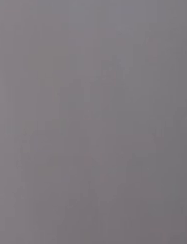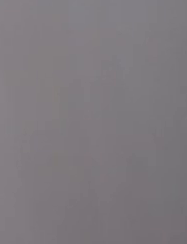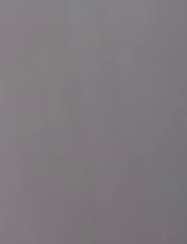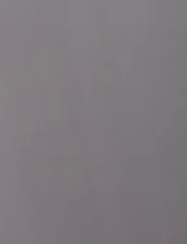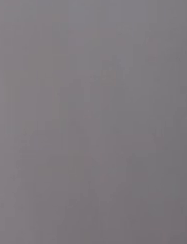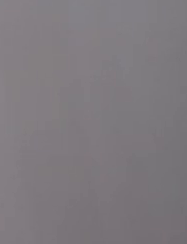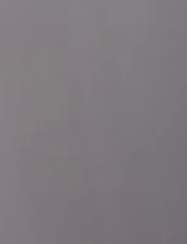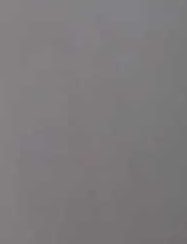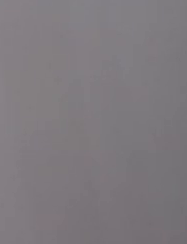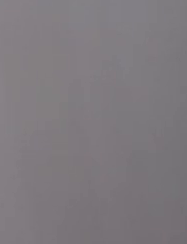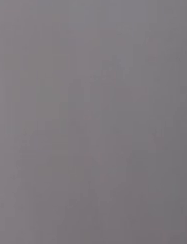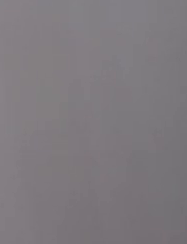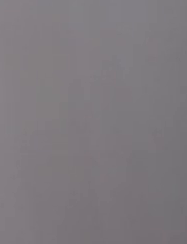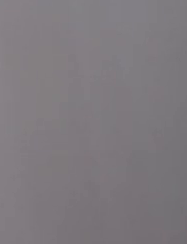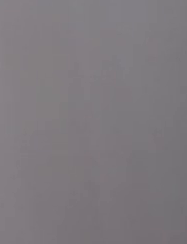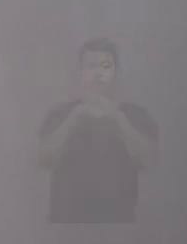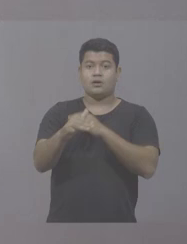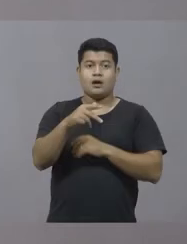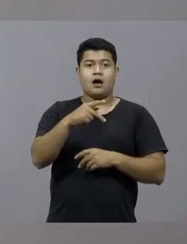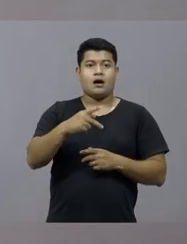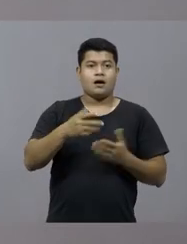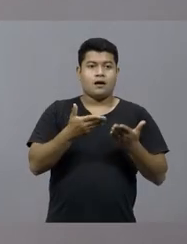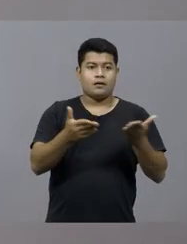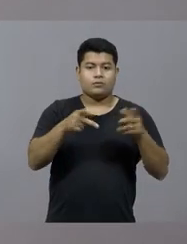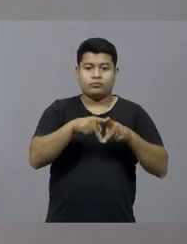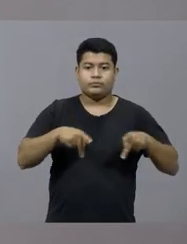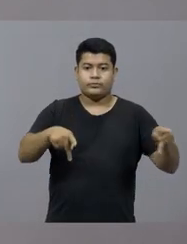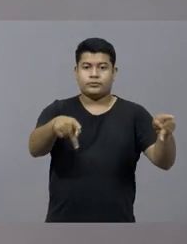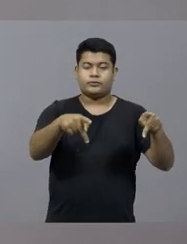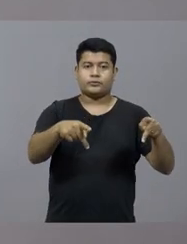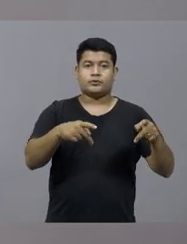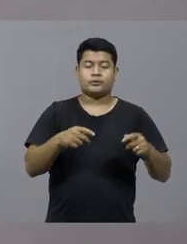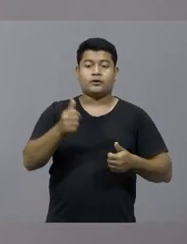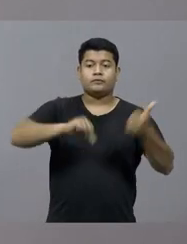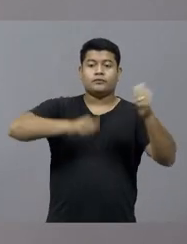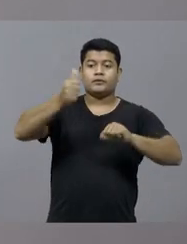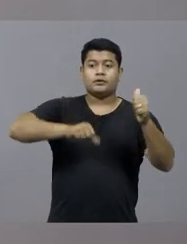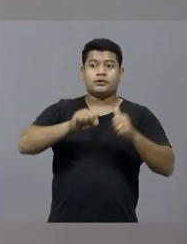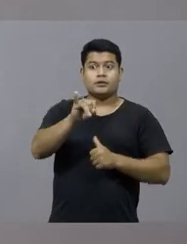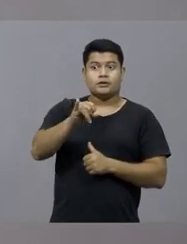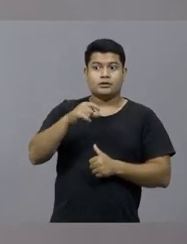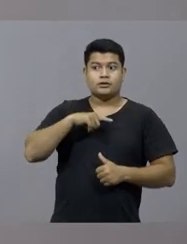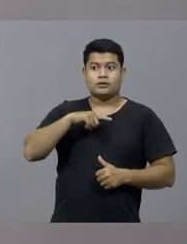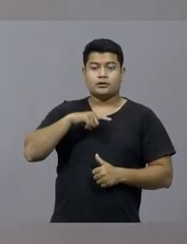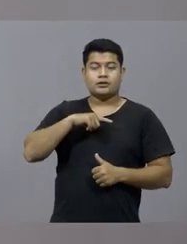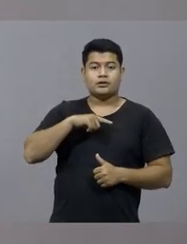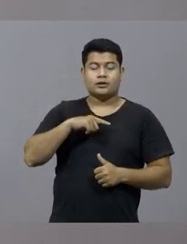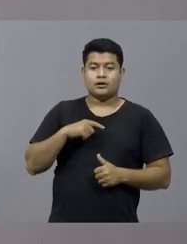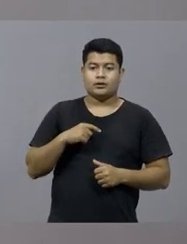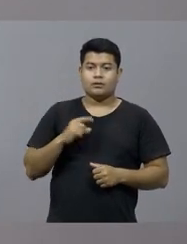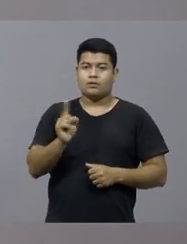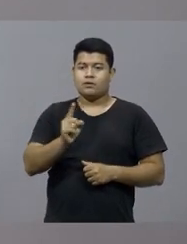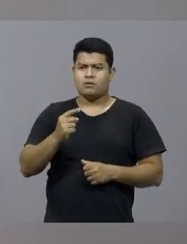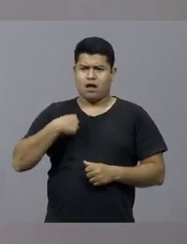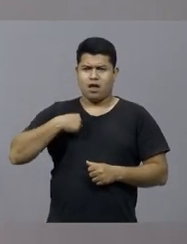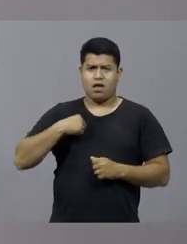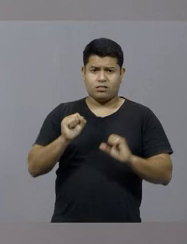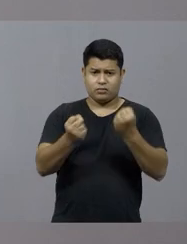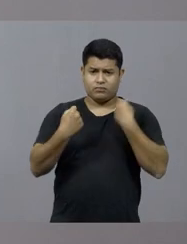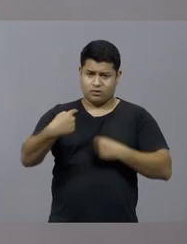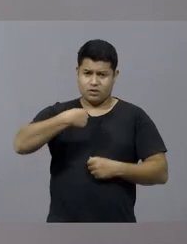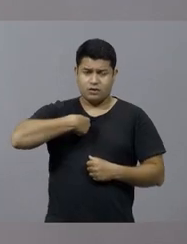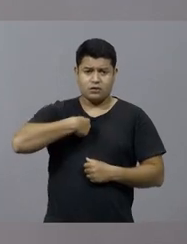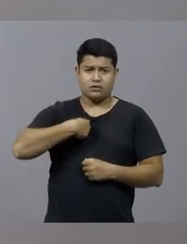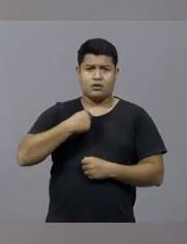nossa Procuradoria da Assembleia para que avaliasse quais medidas podem ser tomadas, não em minha defesa, porque eu sei me defender muito bem, mas em defesa